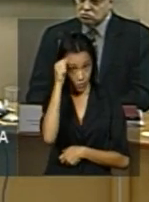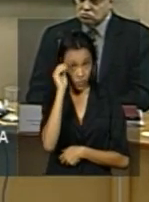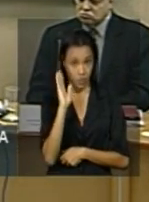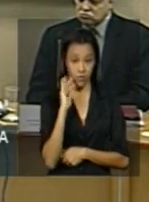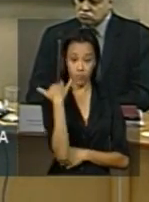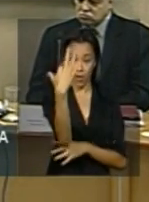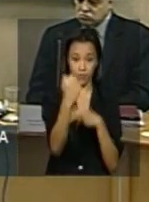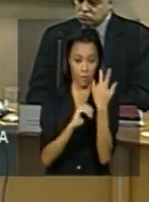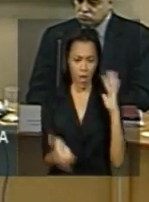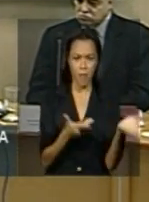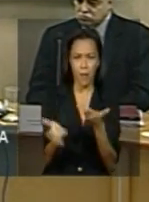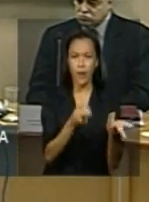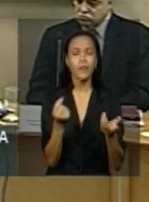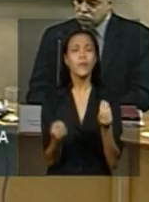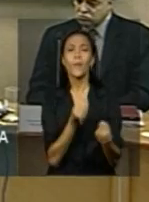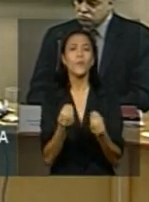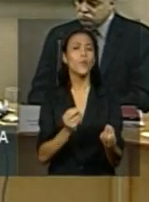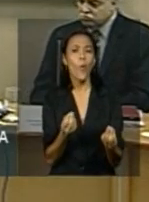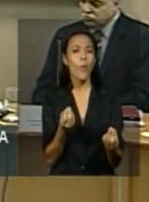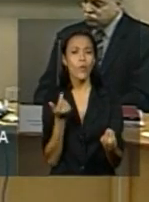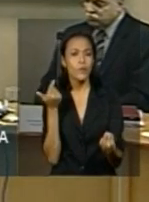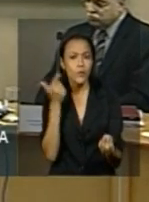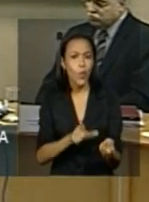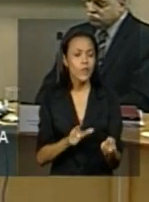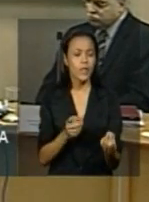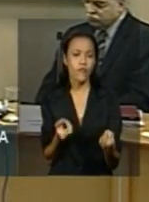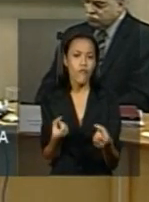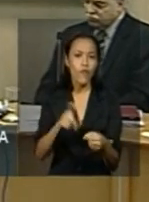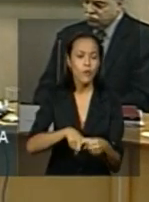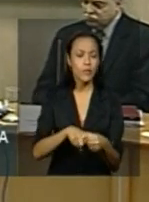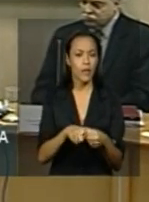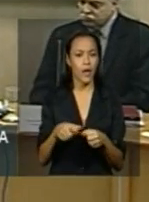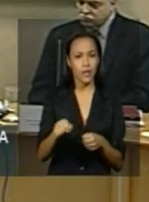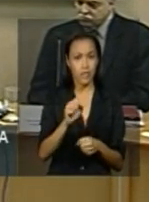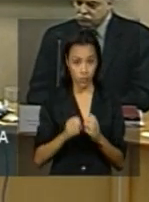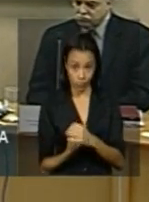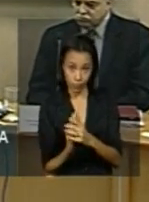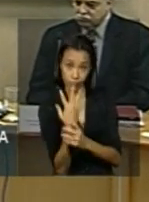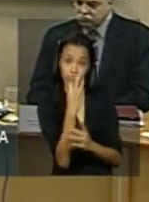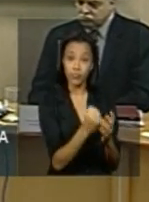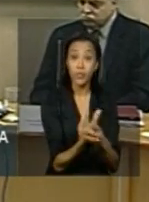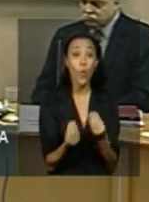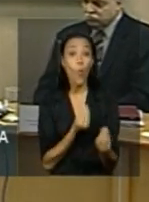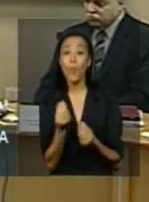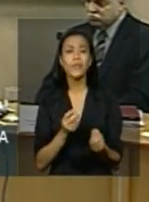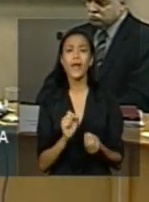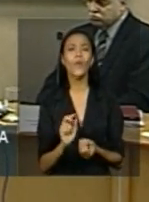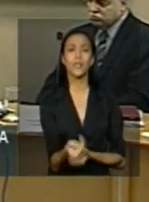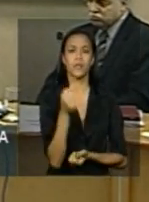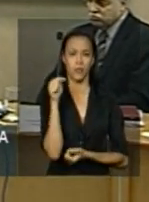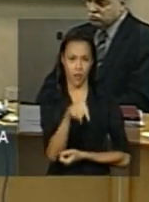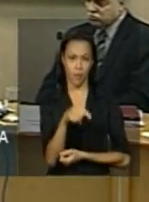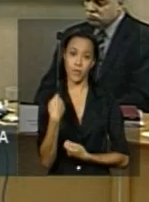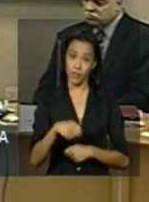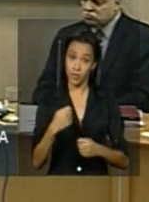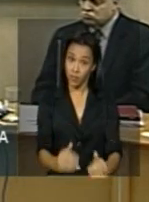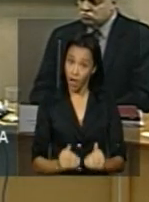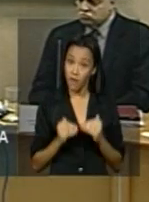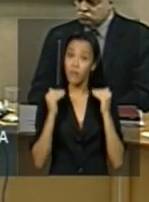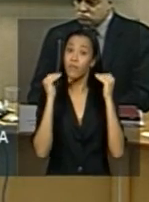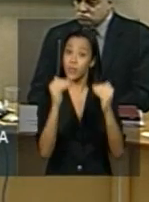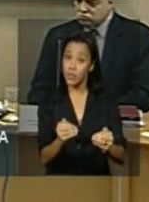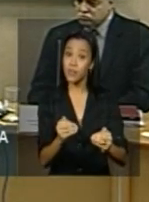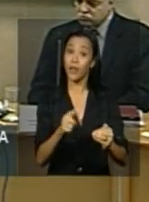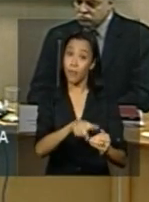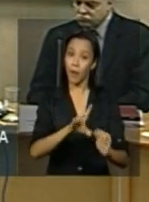percebe a restauração a recuperação que tá acontecendo a floresa secundária e nós precisamos avançar em dados de recuperação